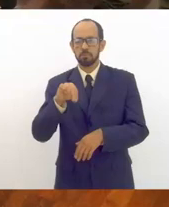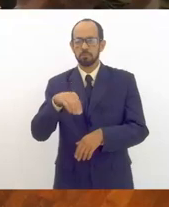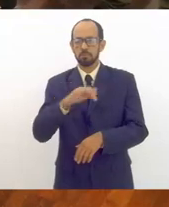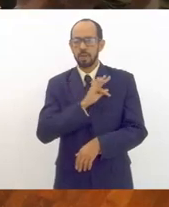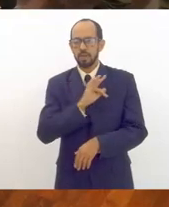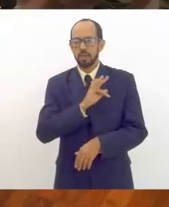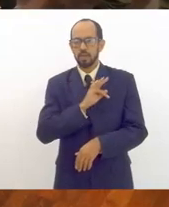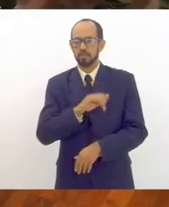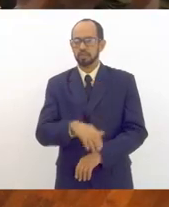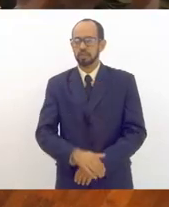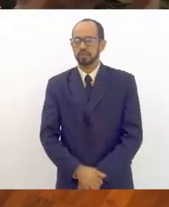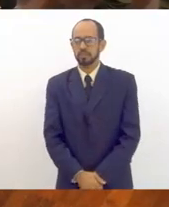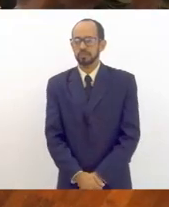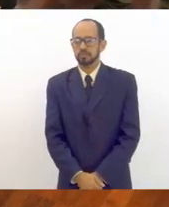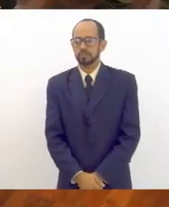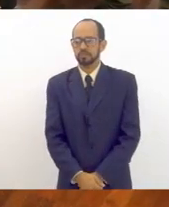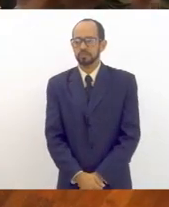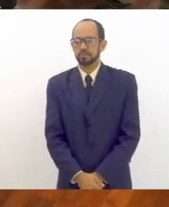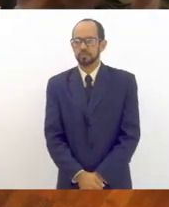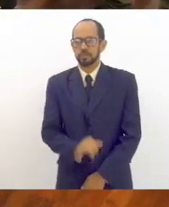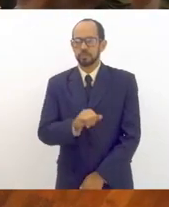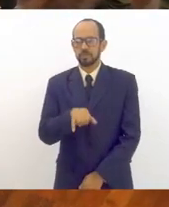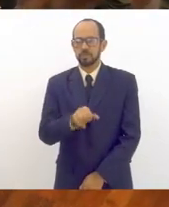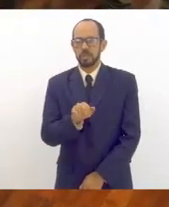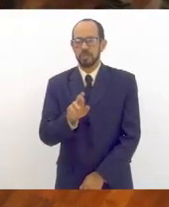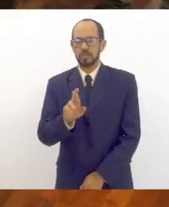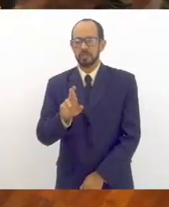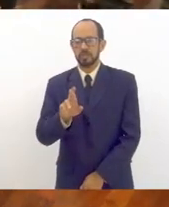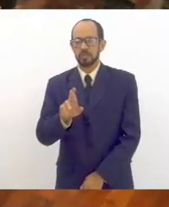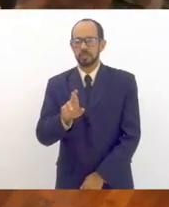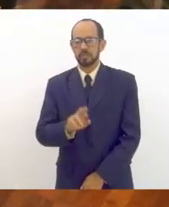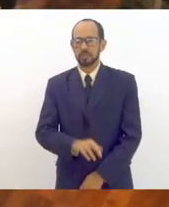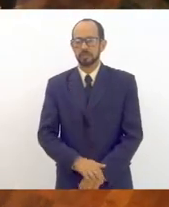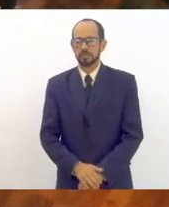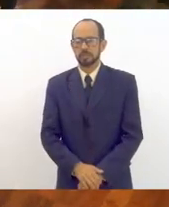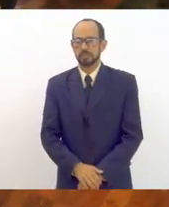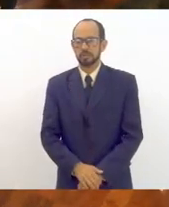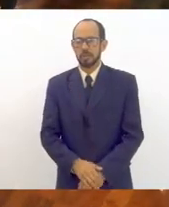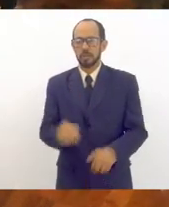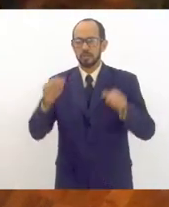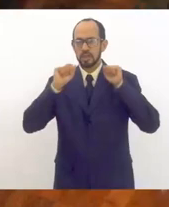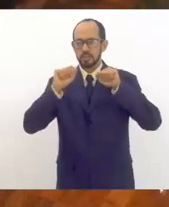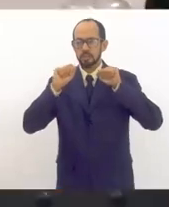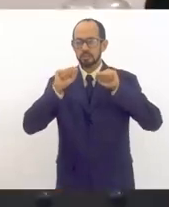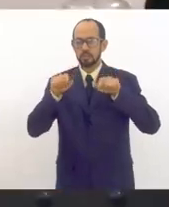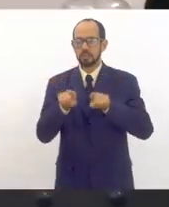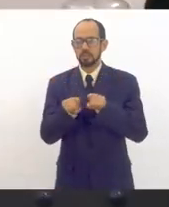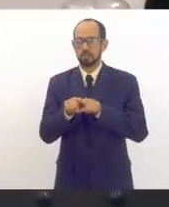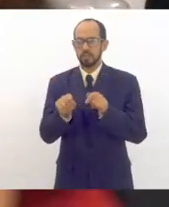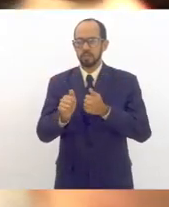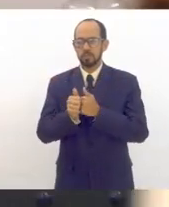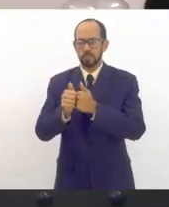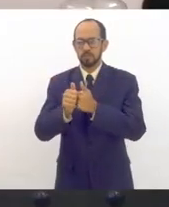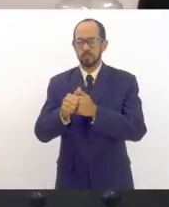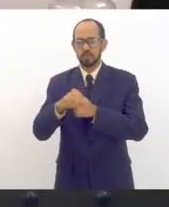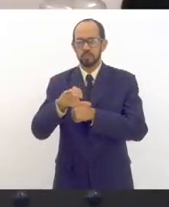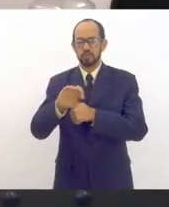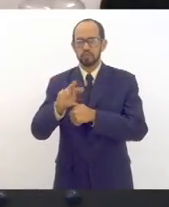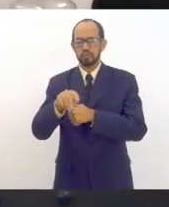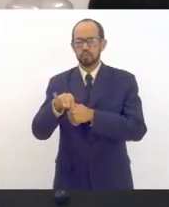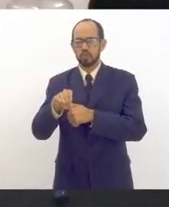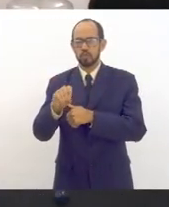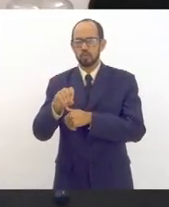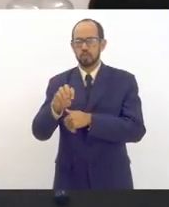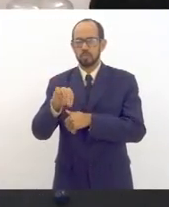Rocha, deputado Jari, os assessores aqui que estão acompanhando a gente, deputado Chico Machado, nosso